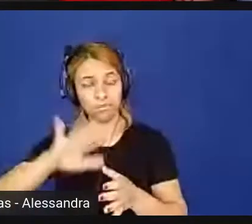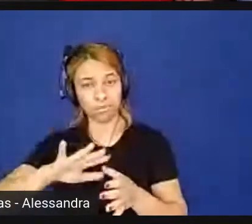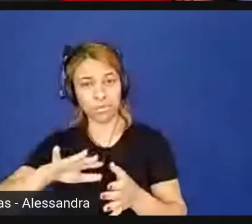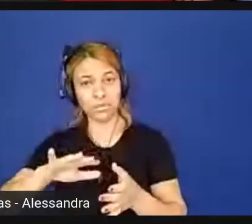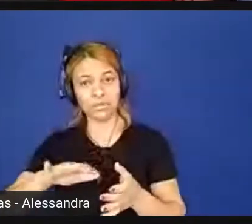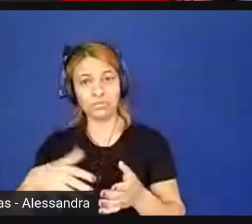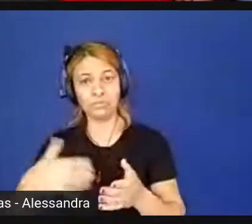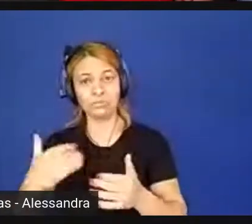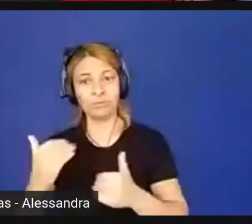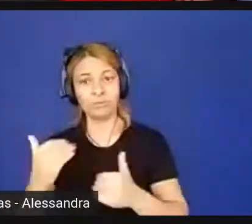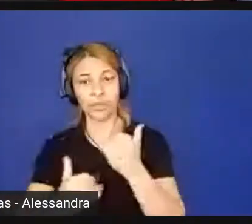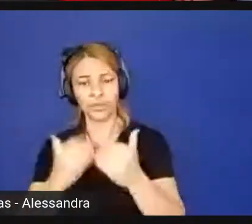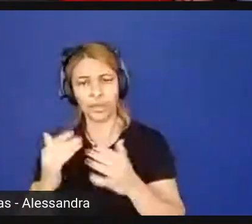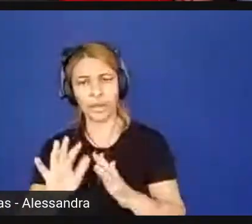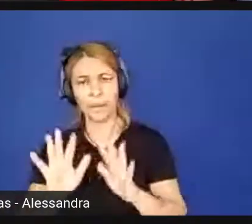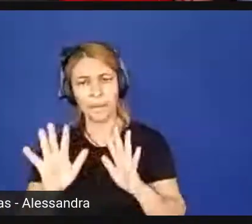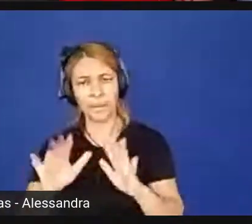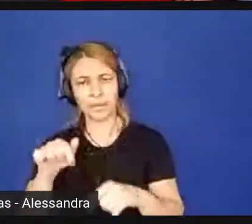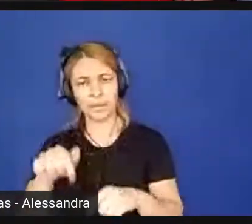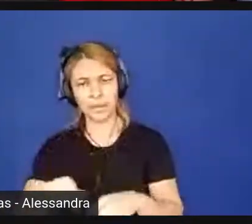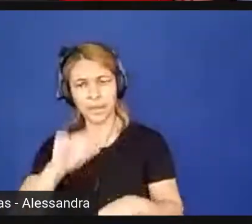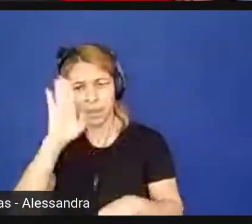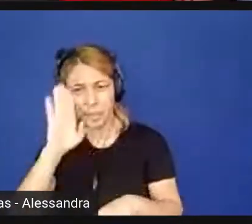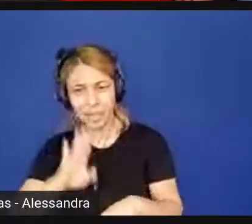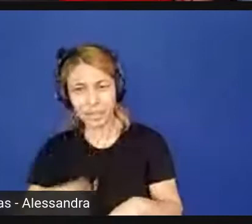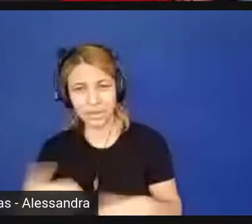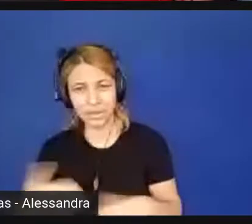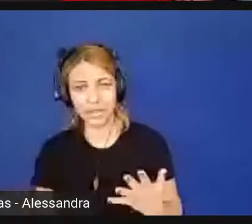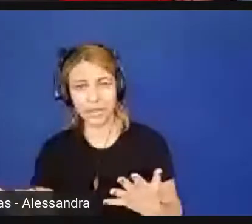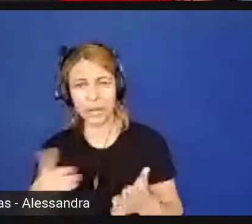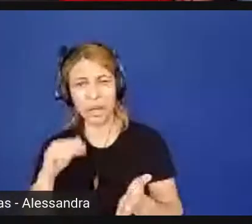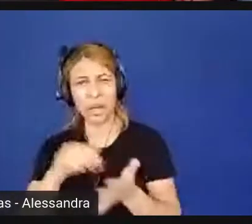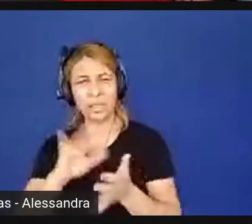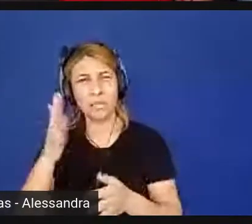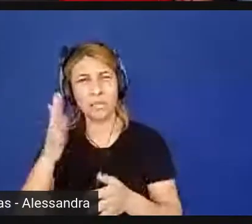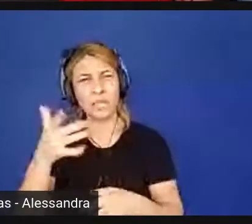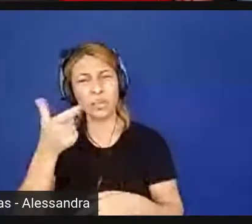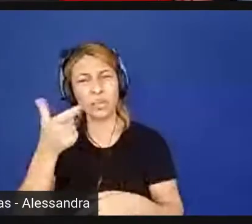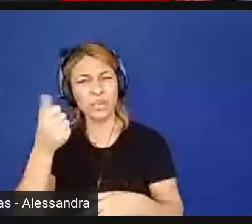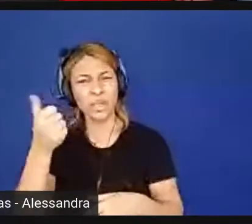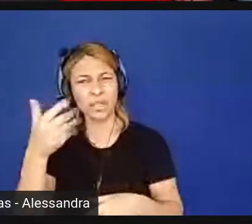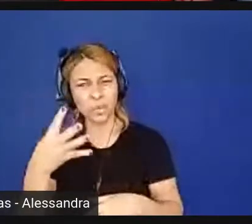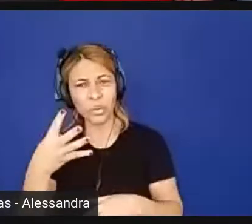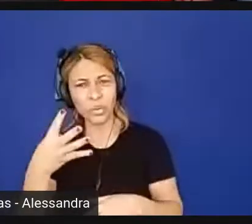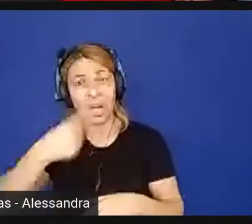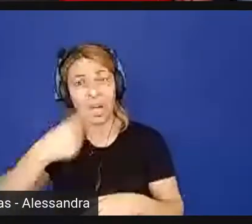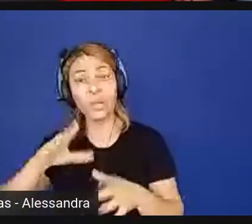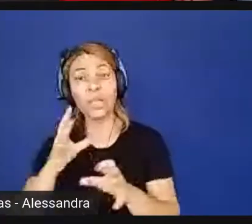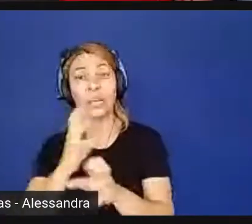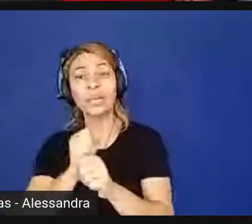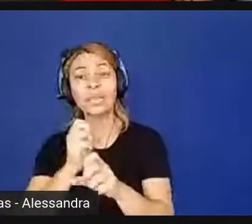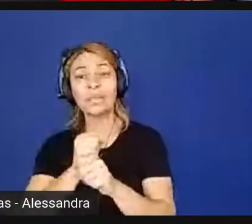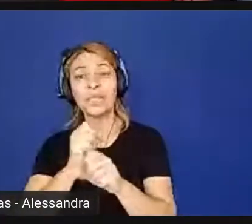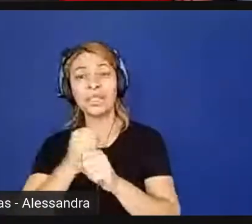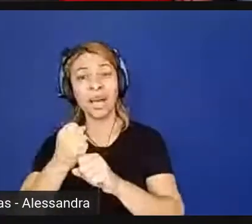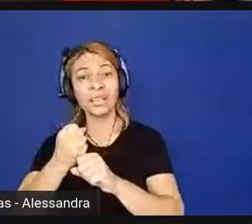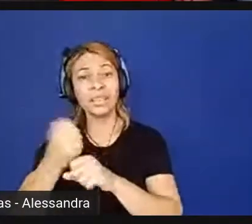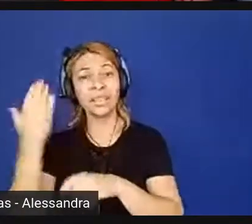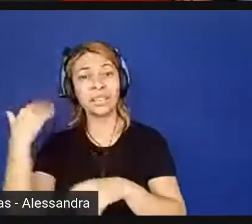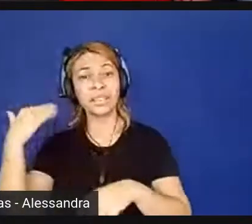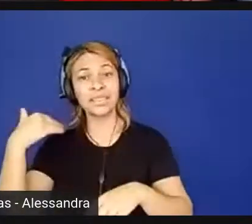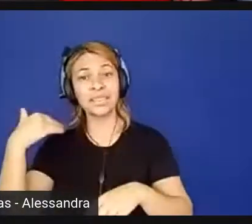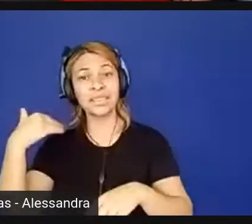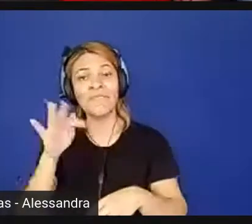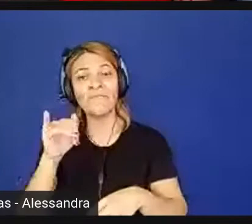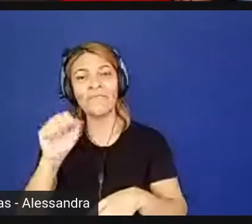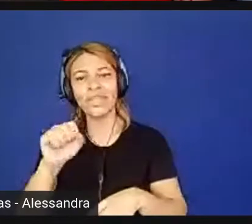desenvolvido. Ora, aqui no Brasil, até, salvo engano, 2014, a nossa contabilidade era toda voltada para o fisco, não era